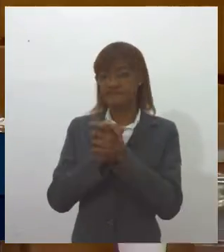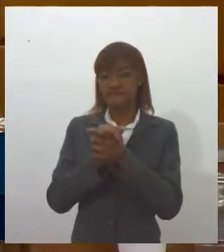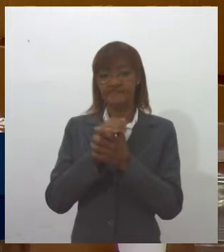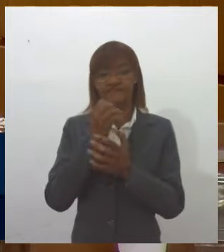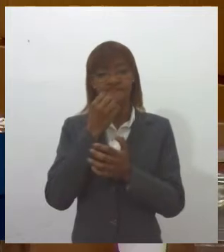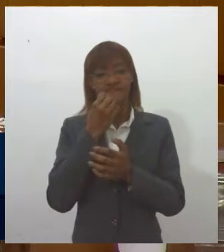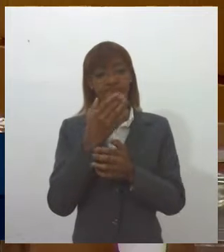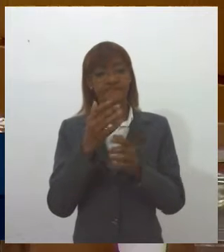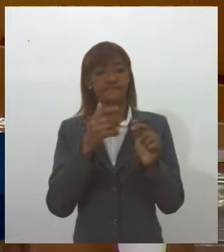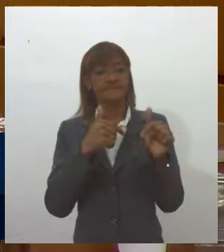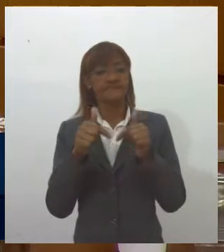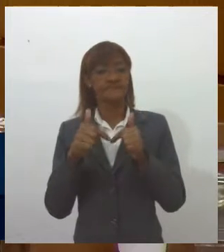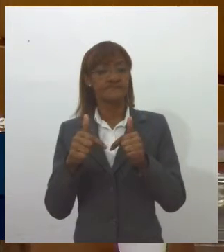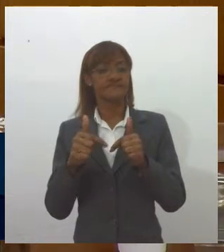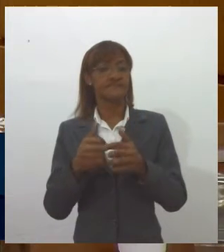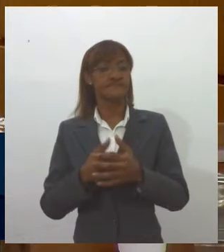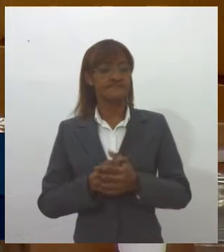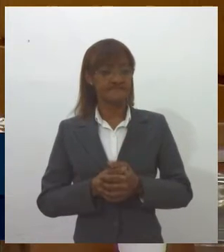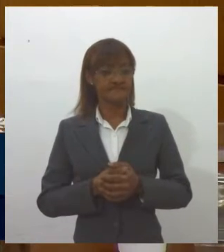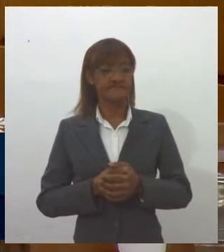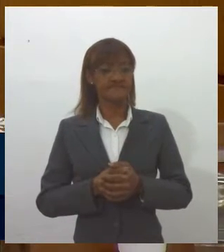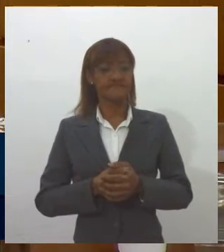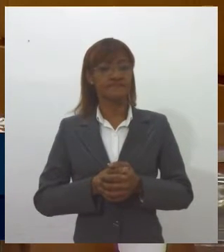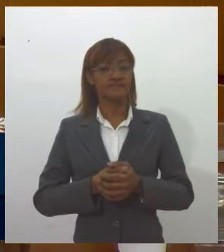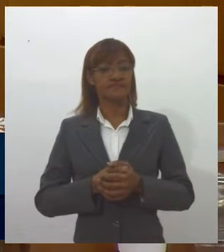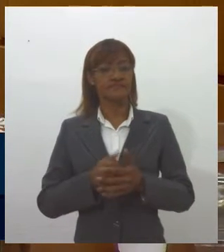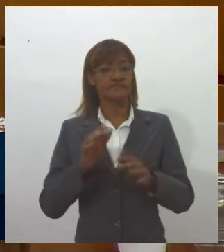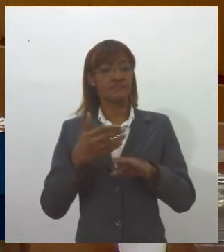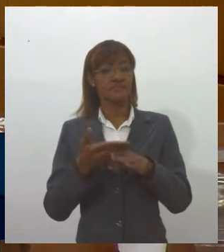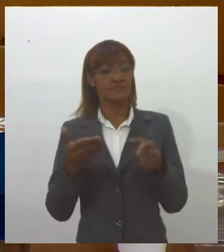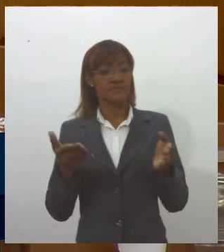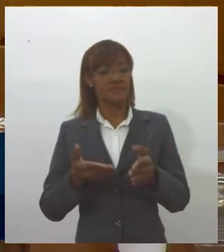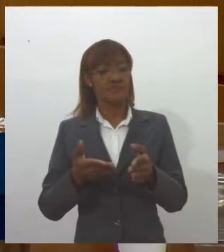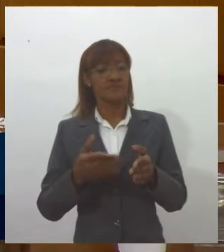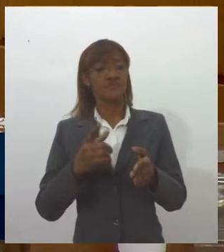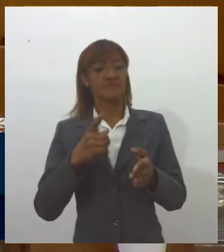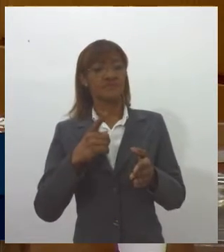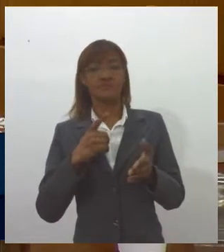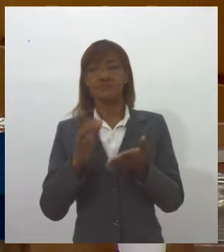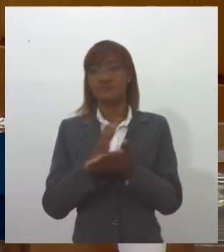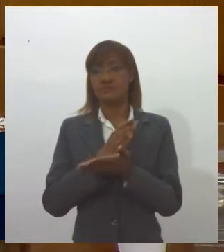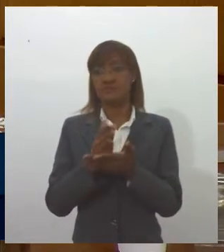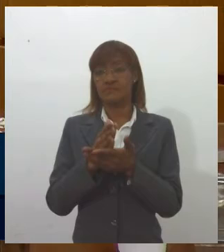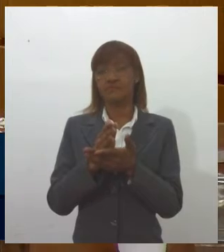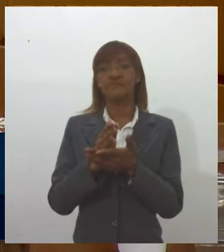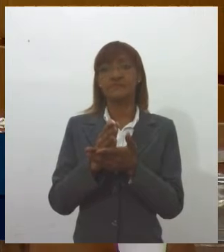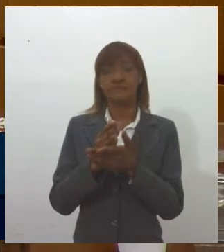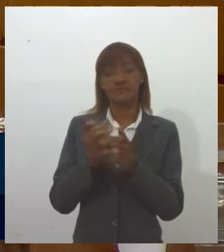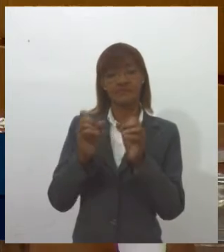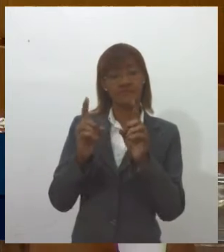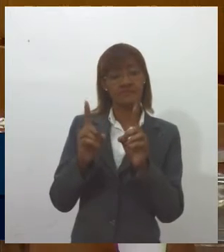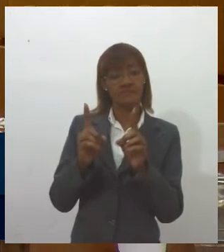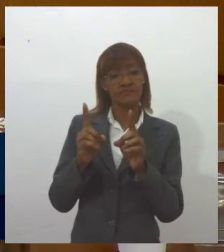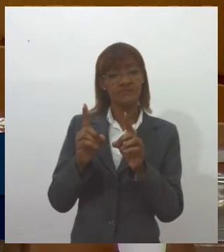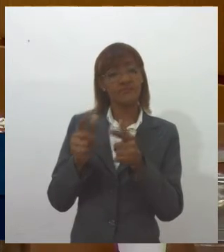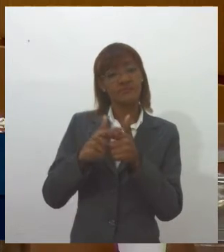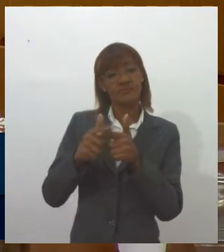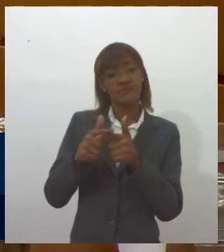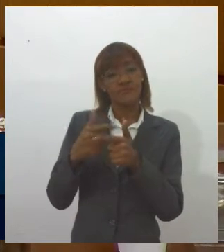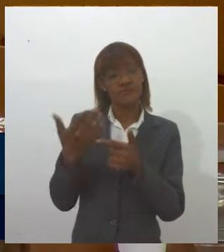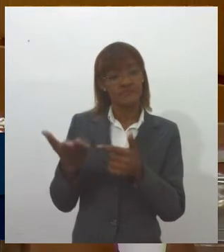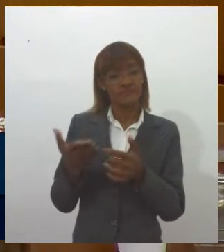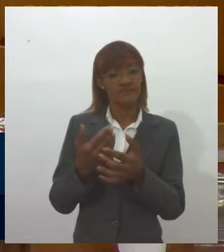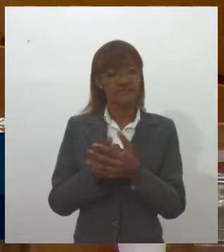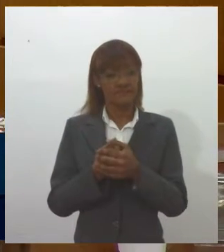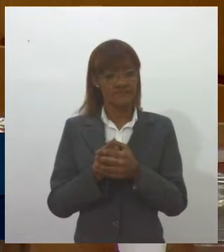instalações. Tem, queira que não queira, deficiência ainda dentro do nosso estado, seja na rede pública, na rede privada, o quantitativo de